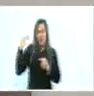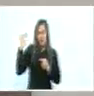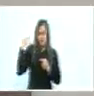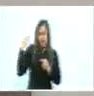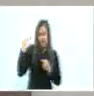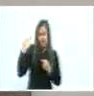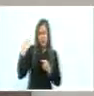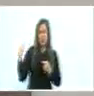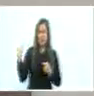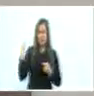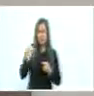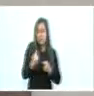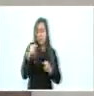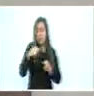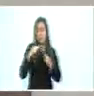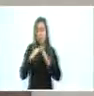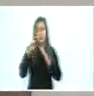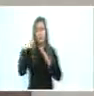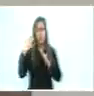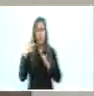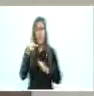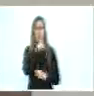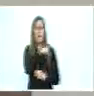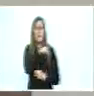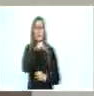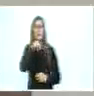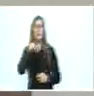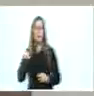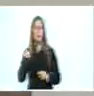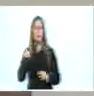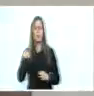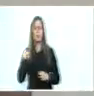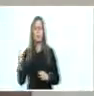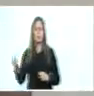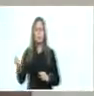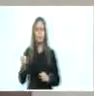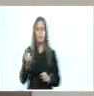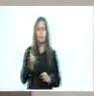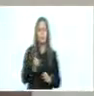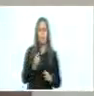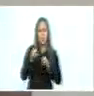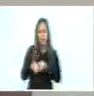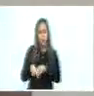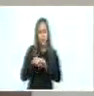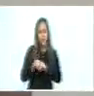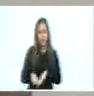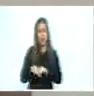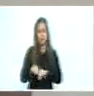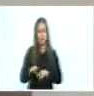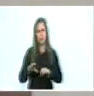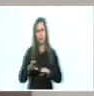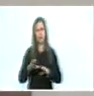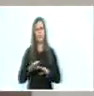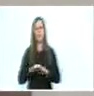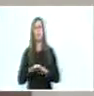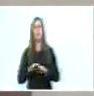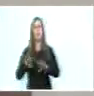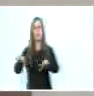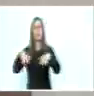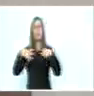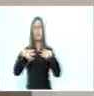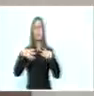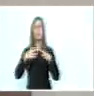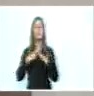que estava presente, o presidente da Comissão de Educação da Assembleia Legislativa, o deputado Paulo